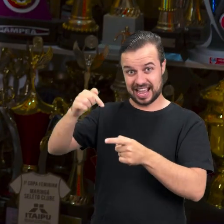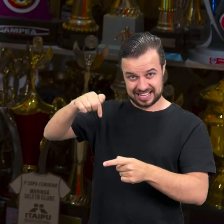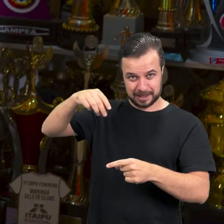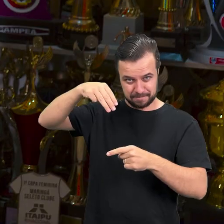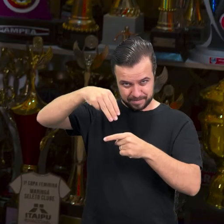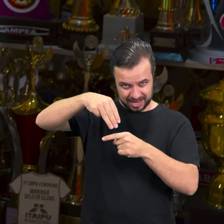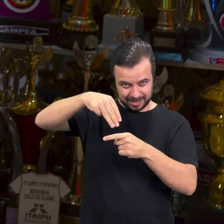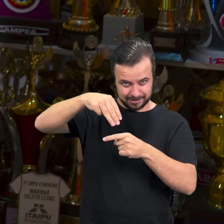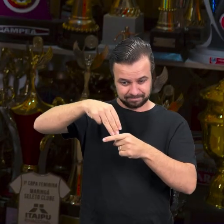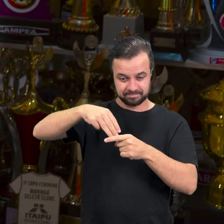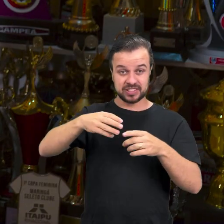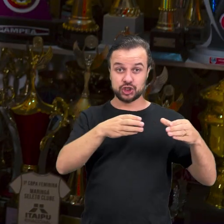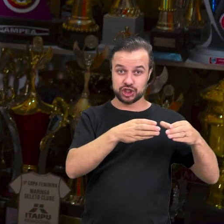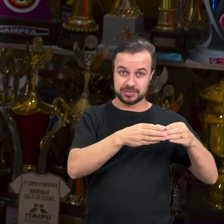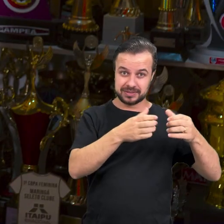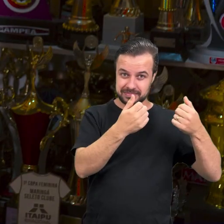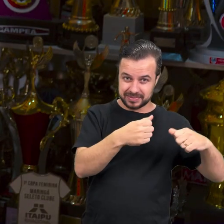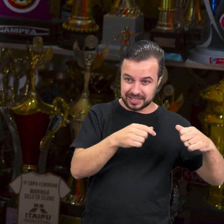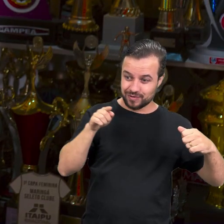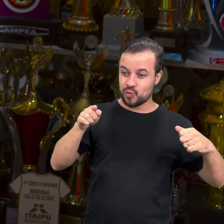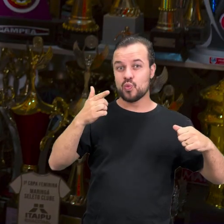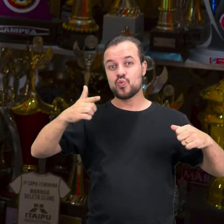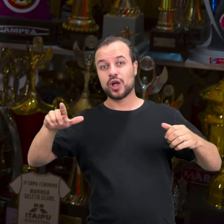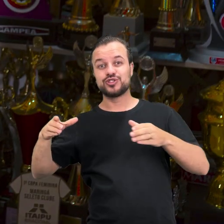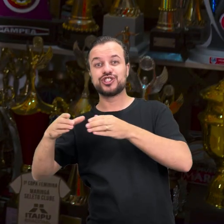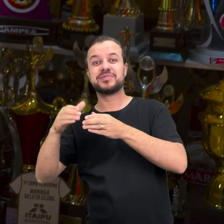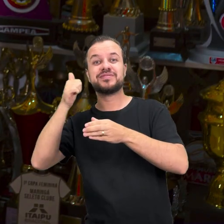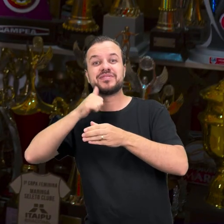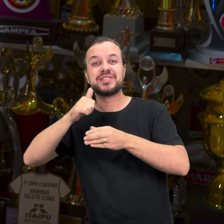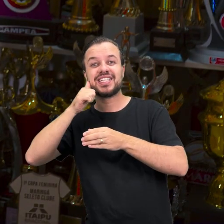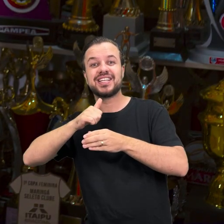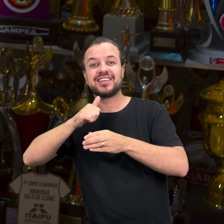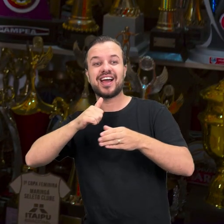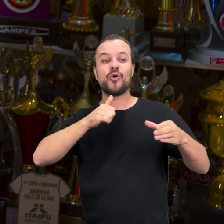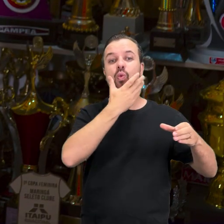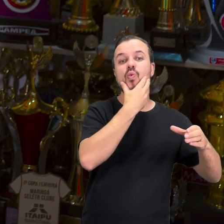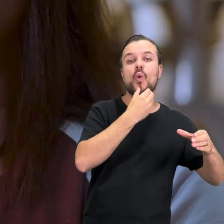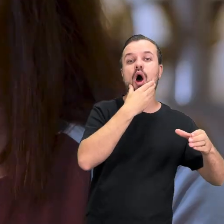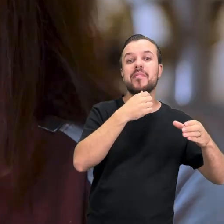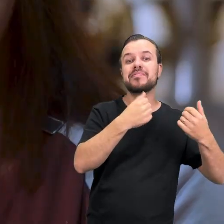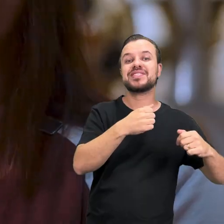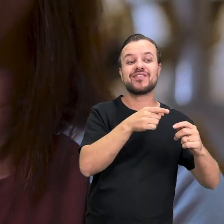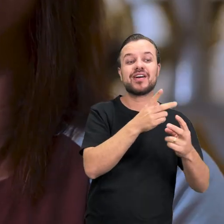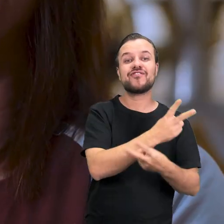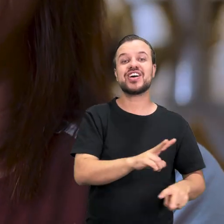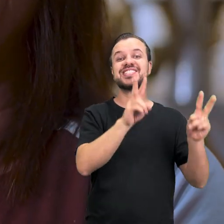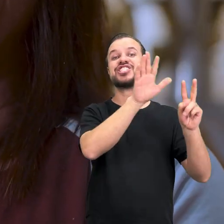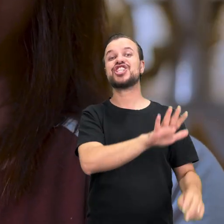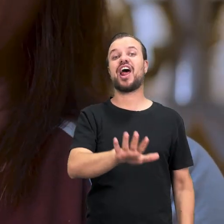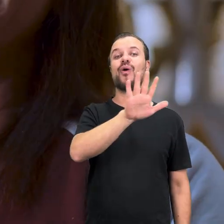Maringá dependia do futebol de campo feminino ganhar a competição para ser campeão no